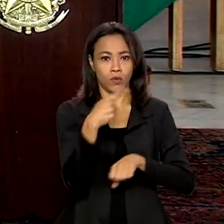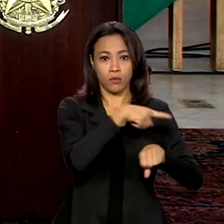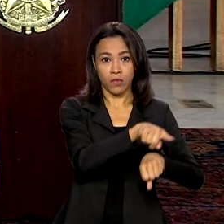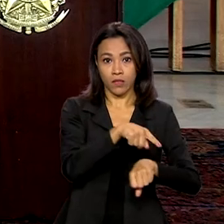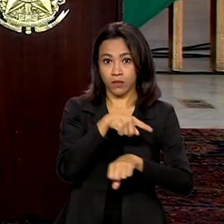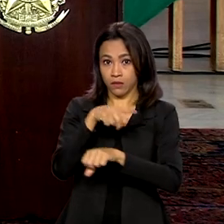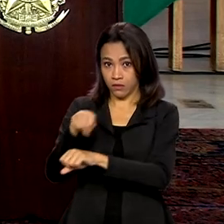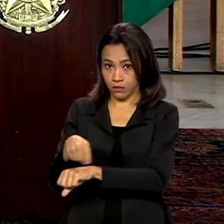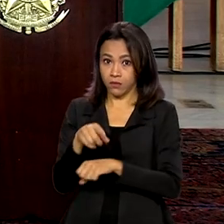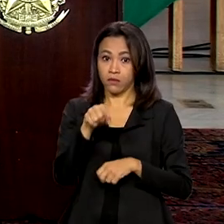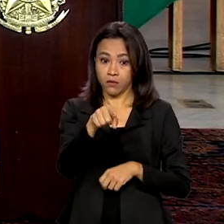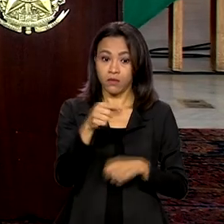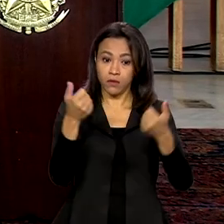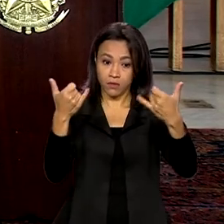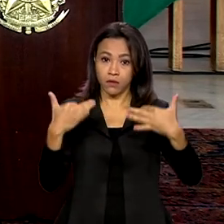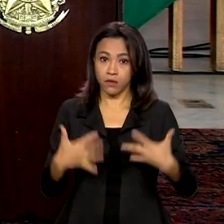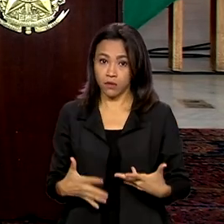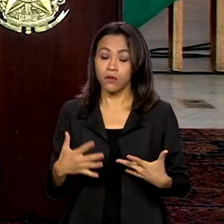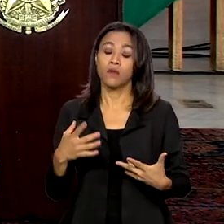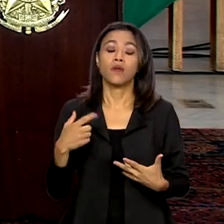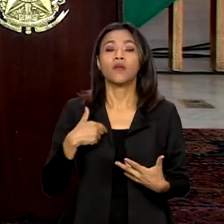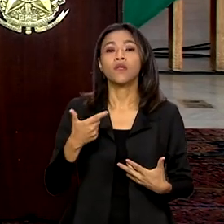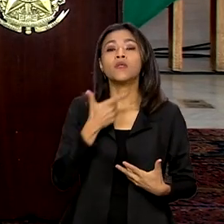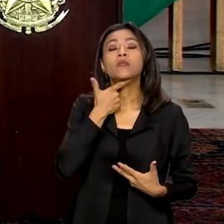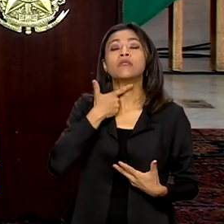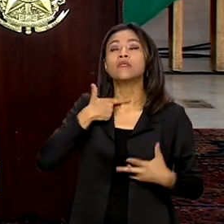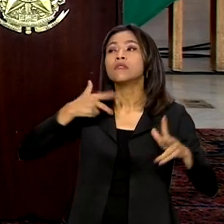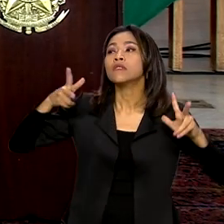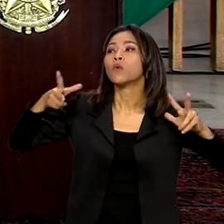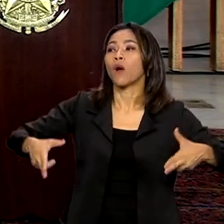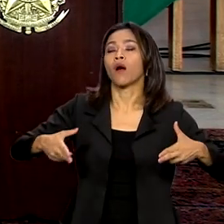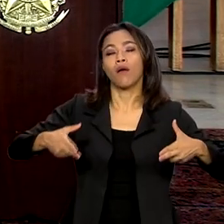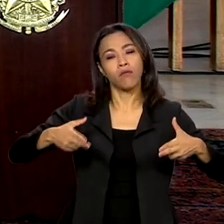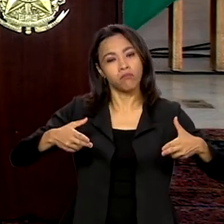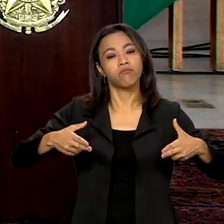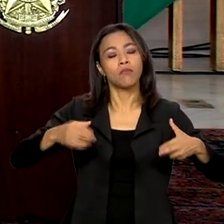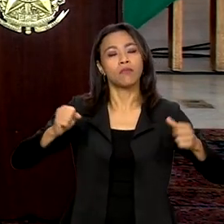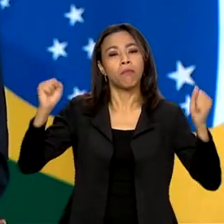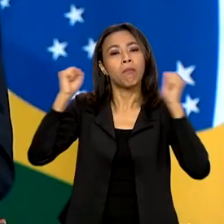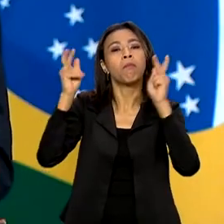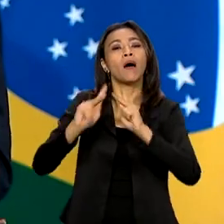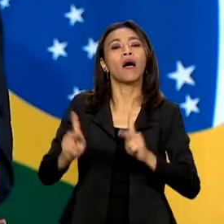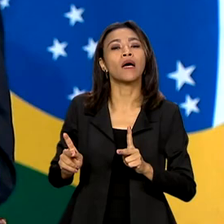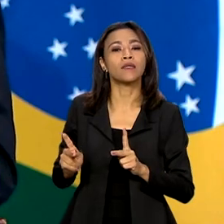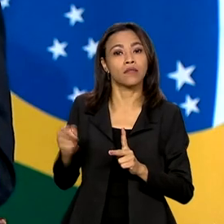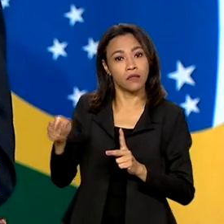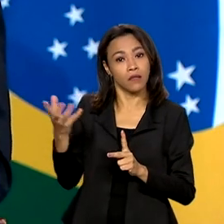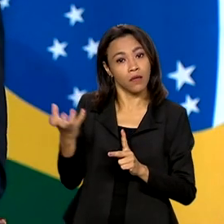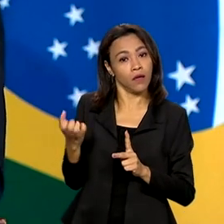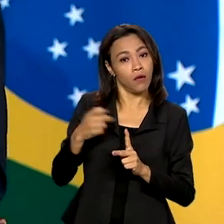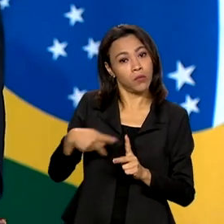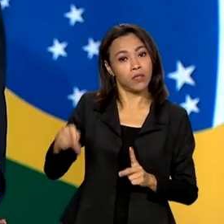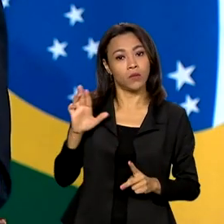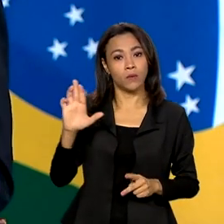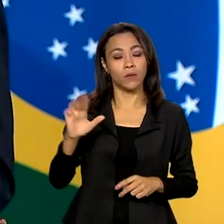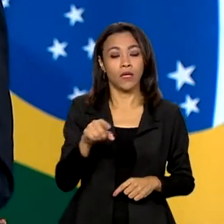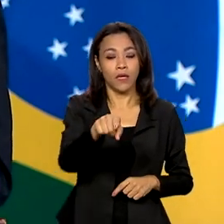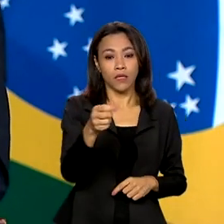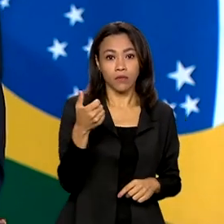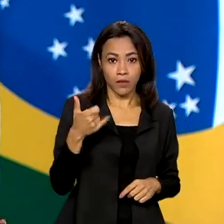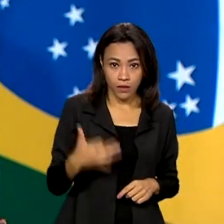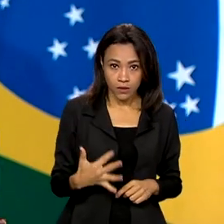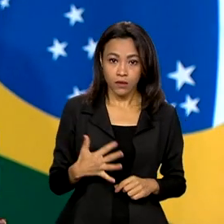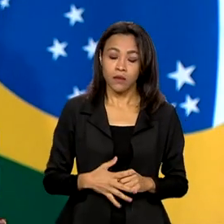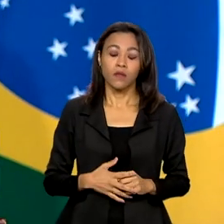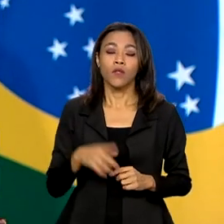finlandês disse que compartilha do mesmo desejo pela paz do presidente Lula. Nós estamos tentando formular